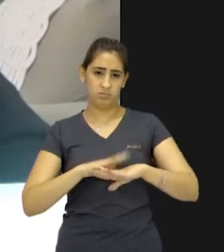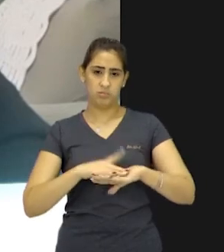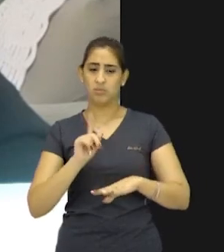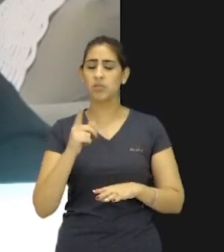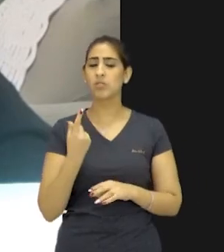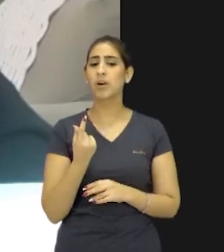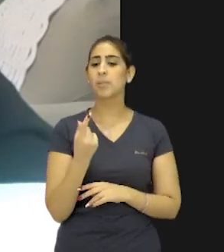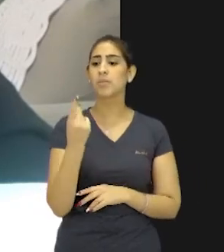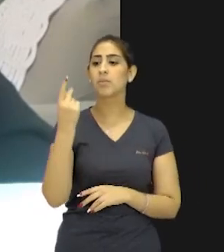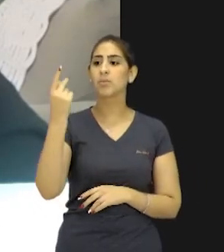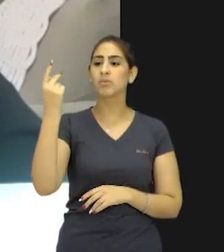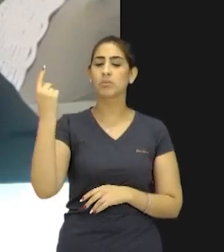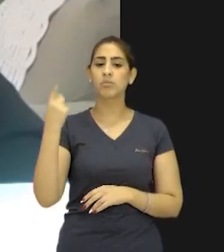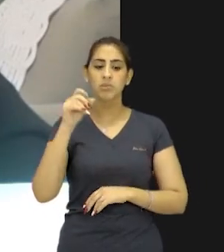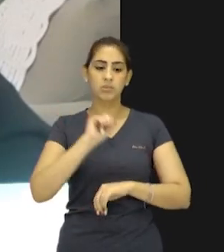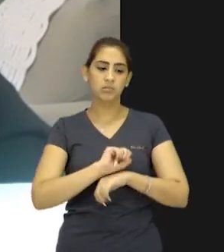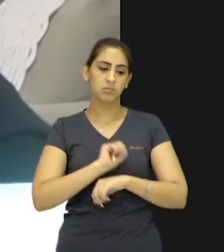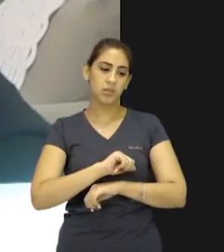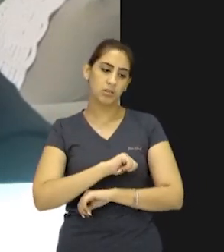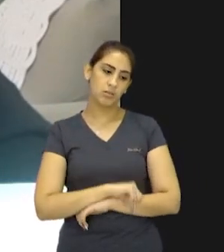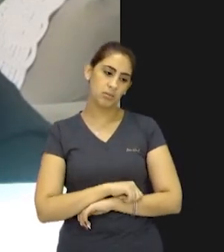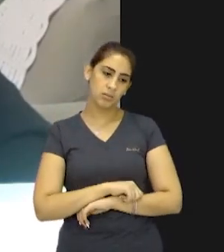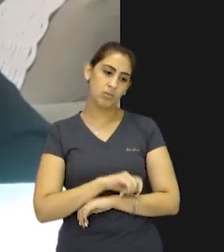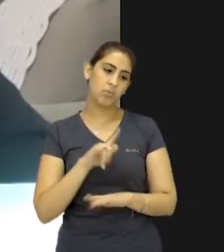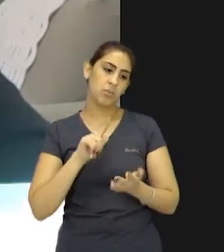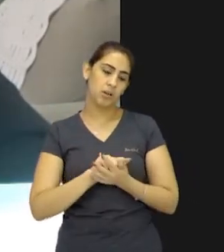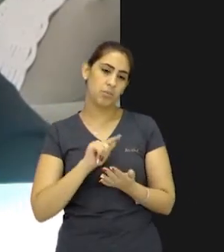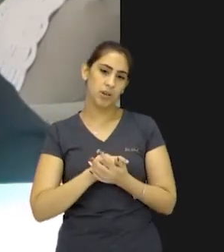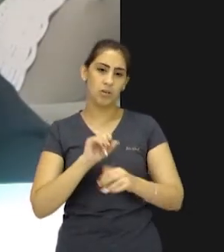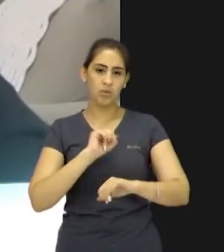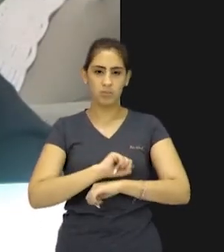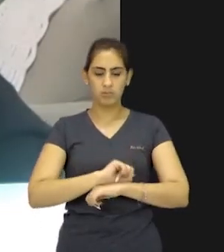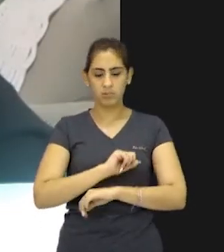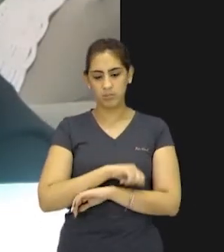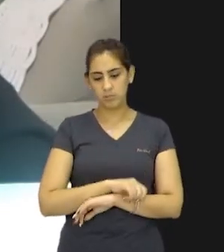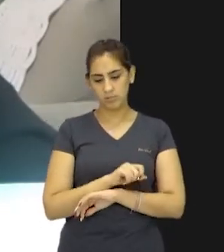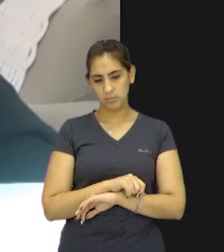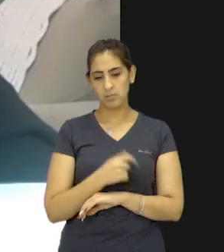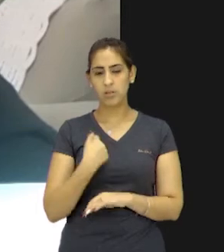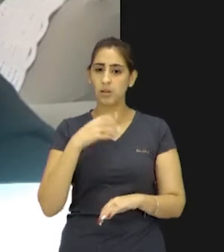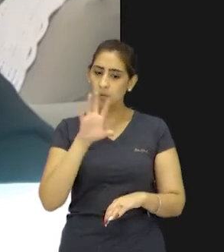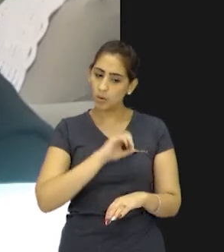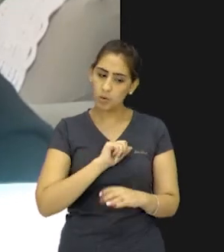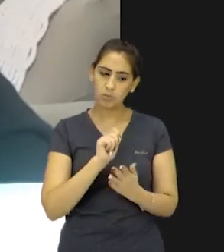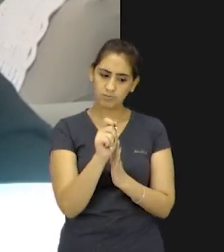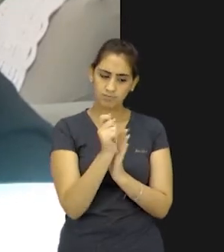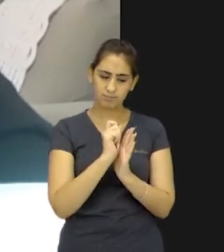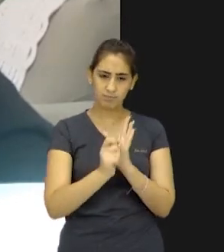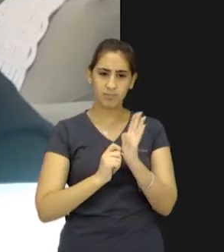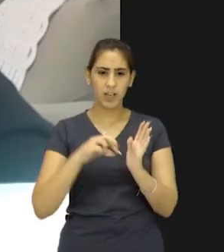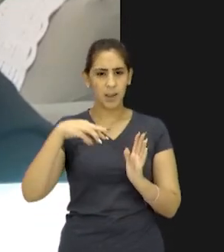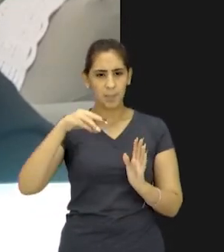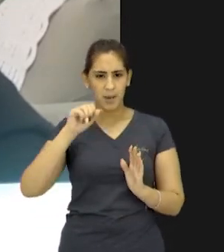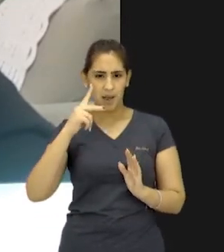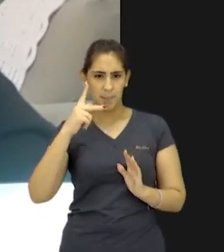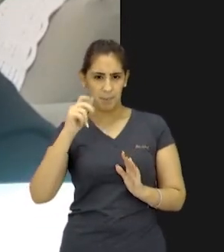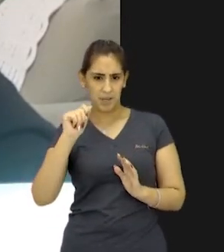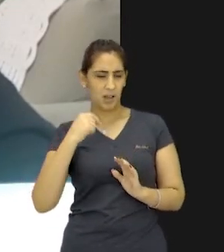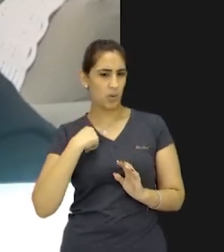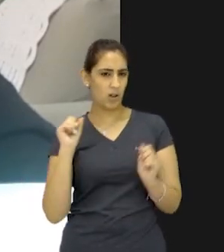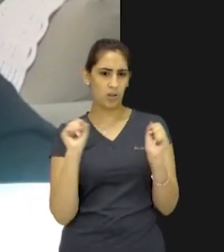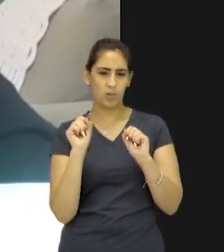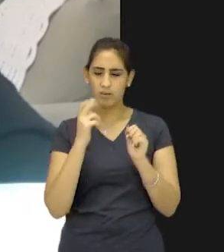bastante tempo debruçado em cima do papel, e isso é muito gostoso. E desenhar mapa, parece que a gente